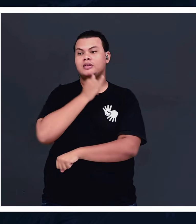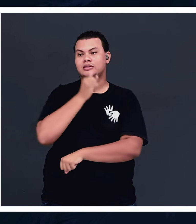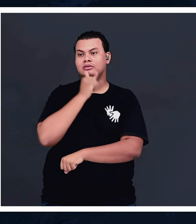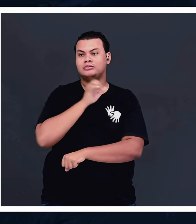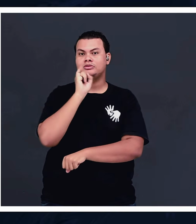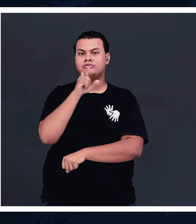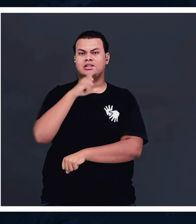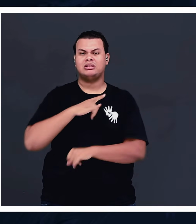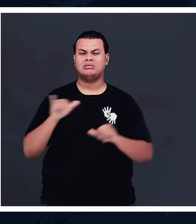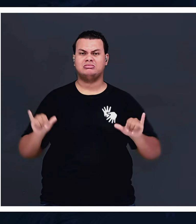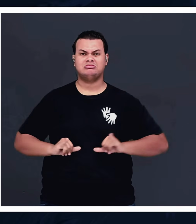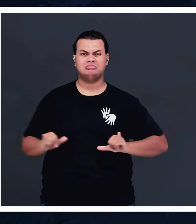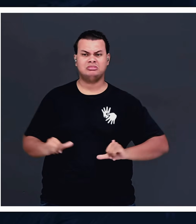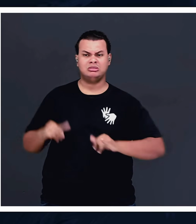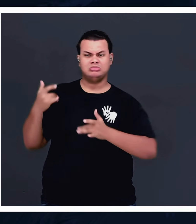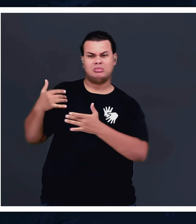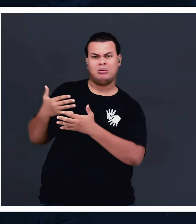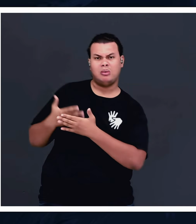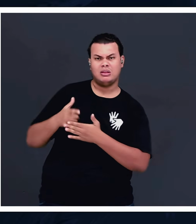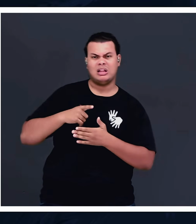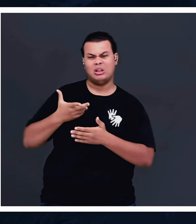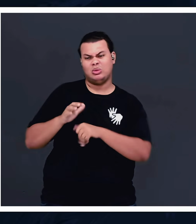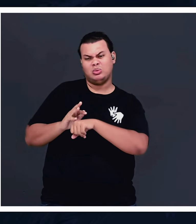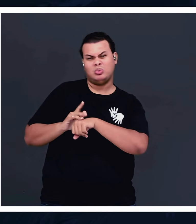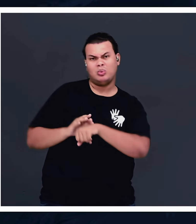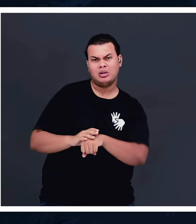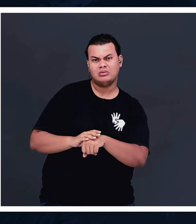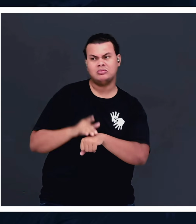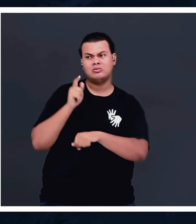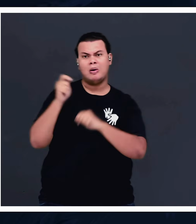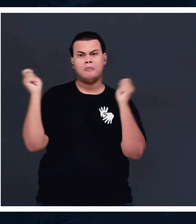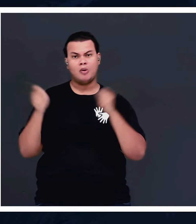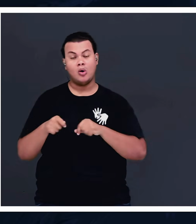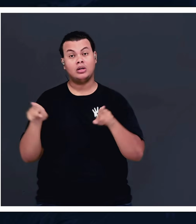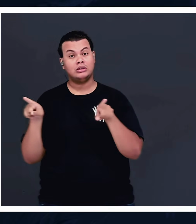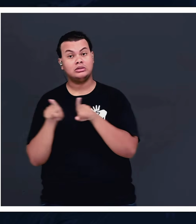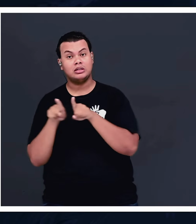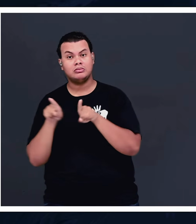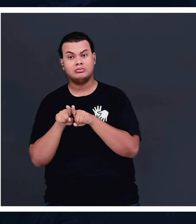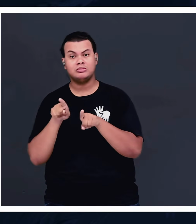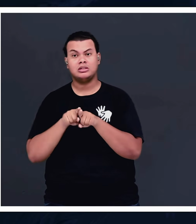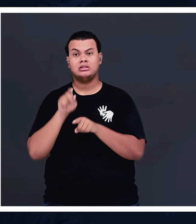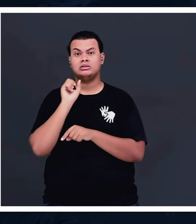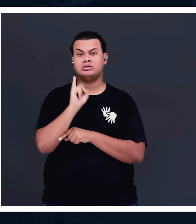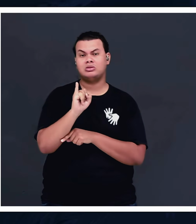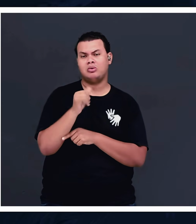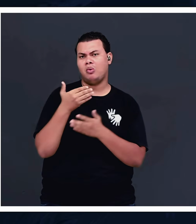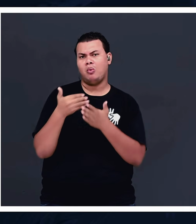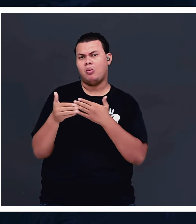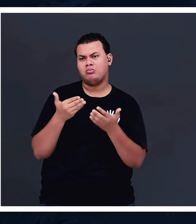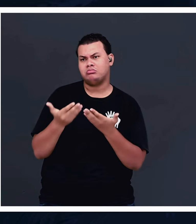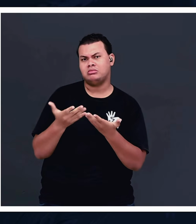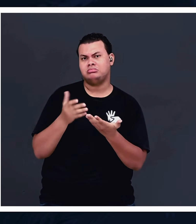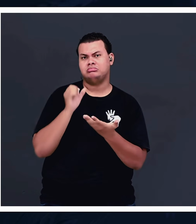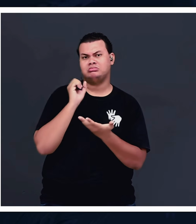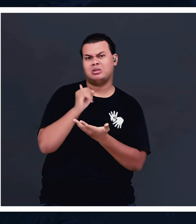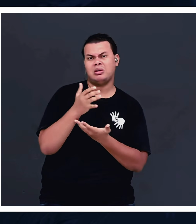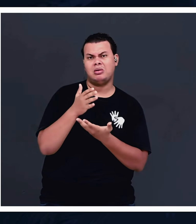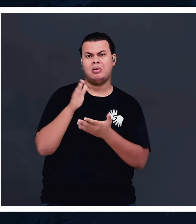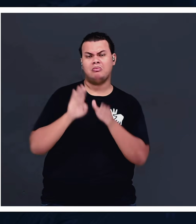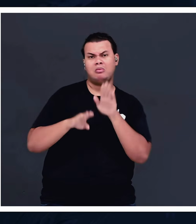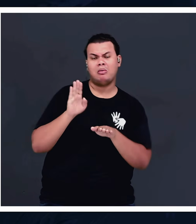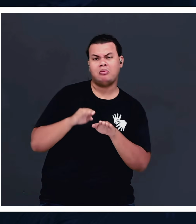exemplo, se você está sofrendo com uma enfermidade, fatalmente, de uma forma ou de outra, com mais ou